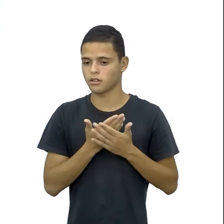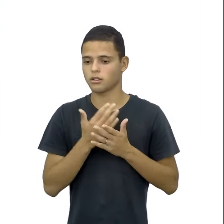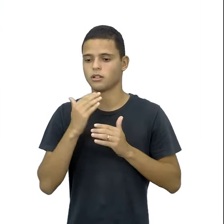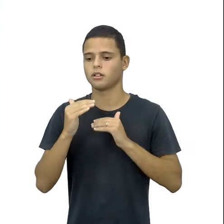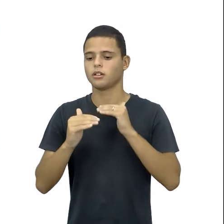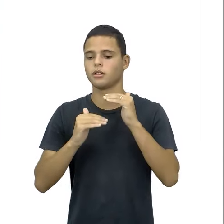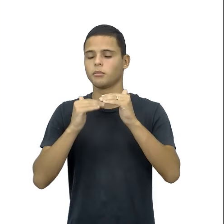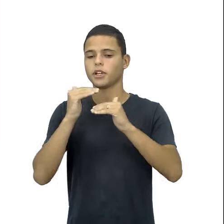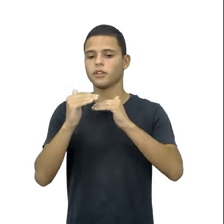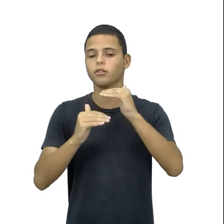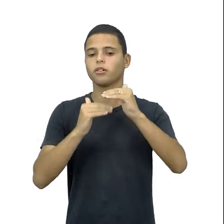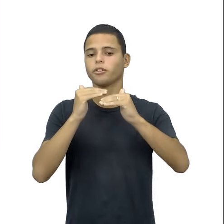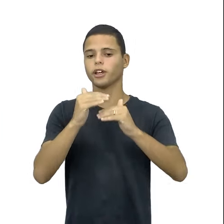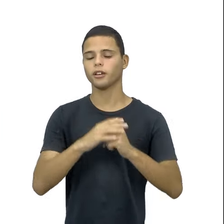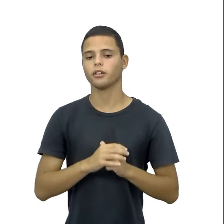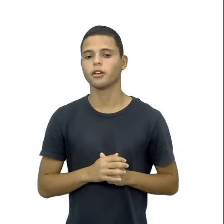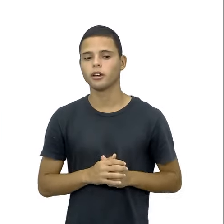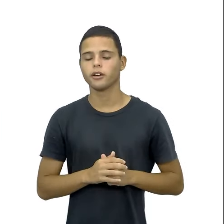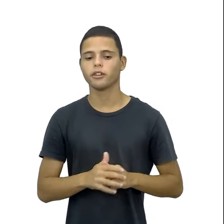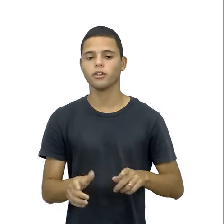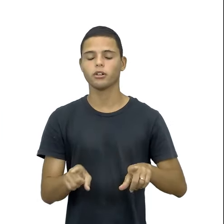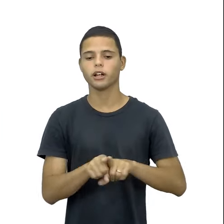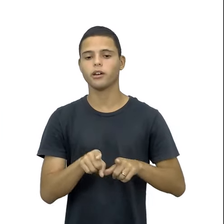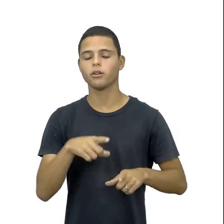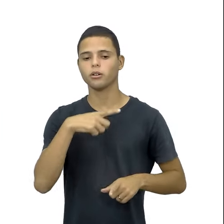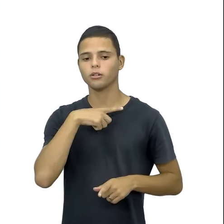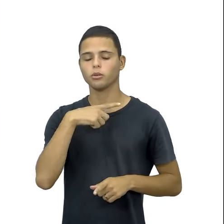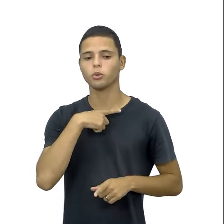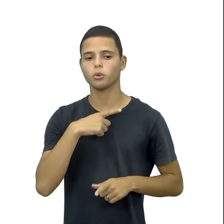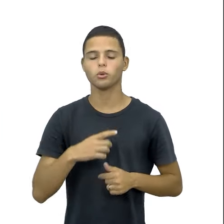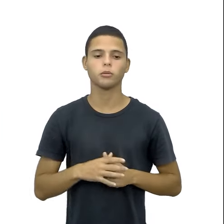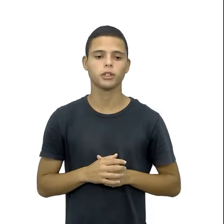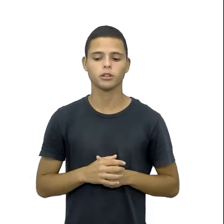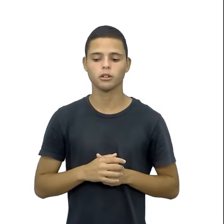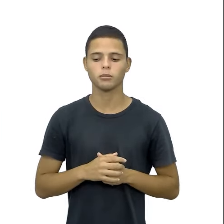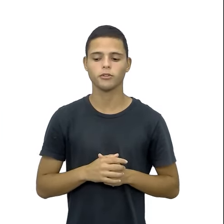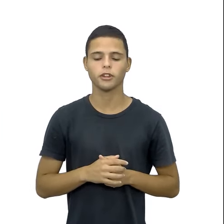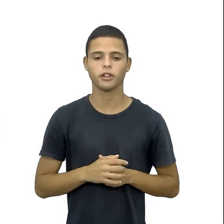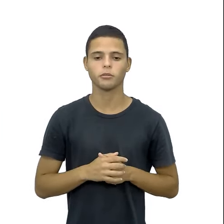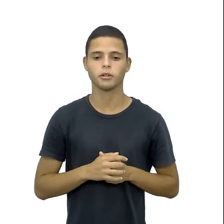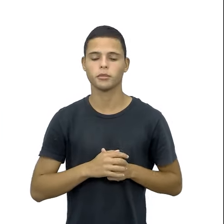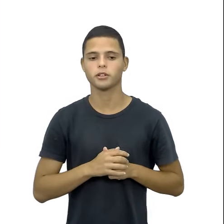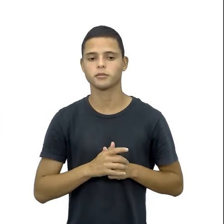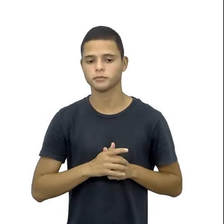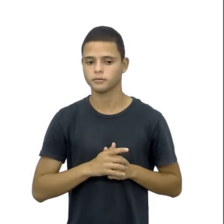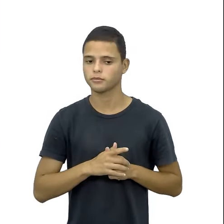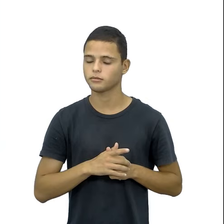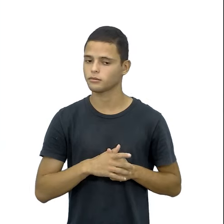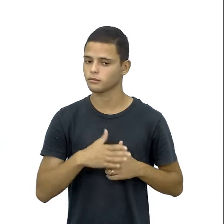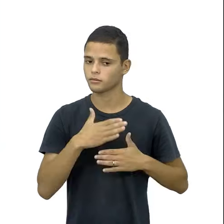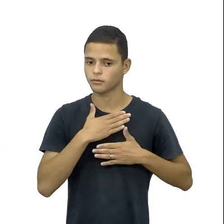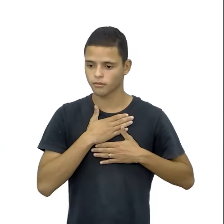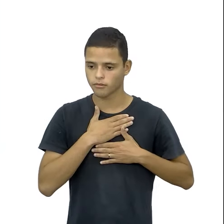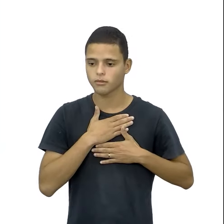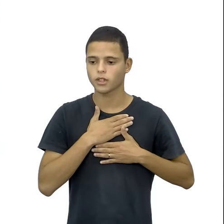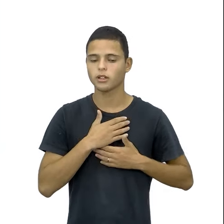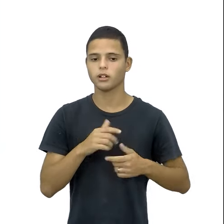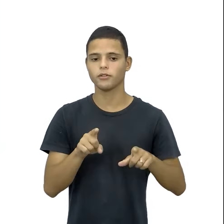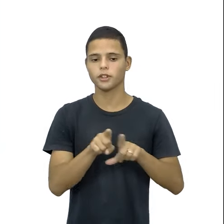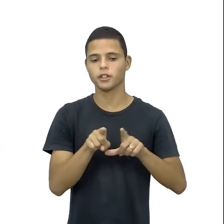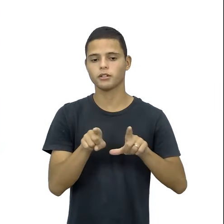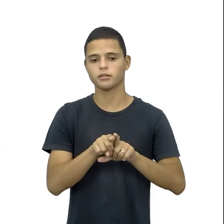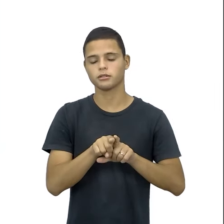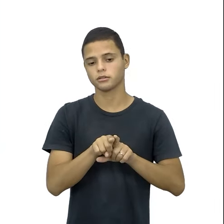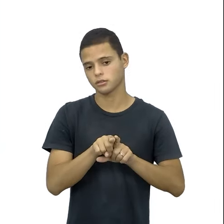esse sequenciamento, aí vamos ver como que isso funciona na prática. Nossa, na primeira aula eu fiquei meio confusa, né? Aí